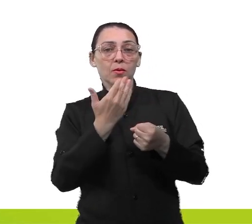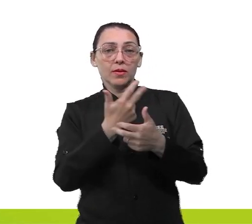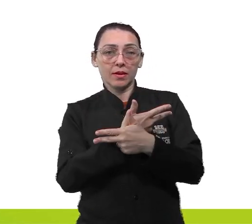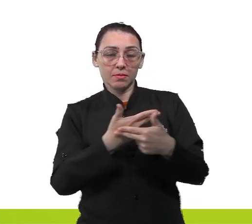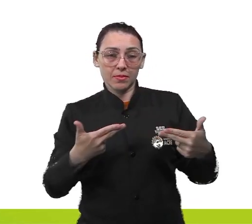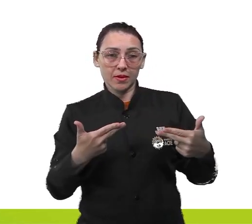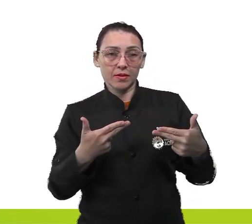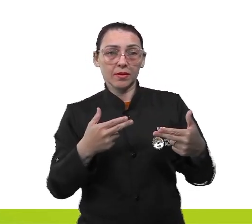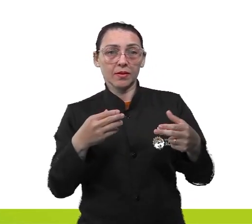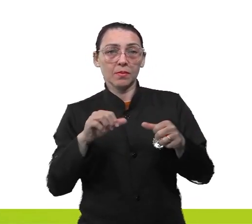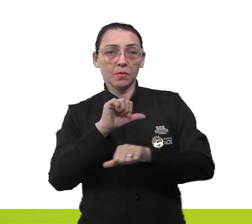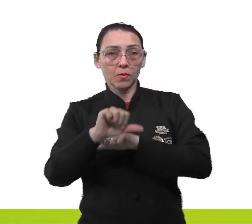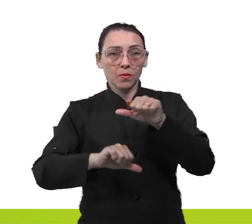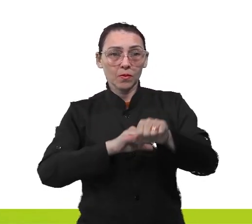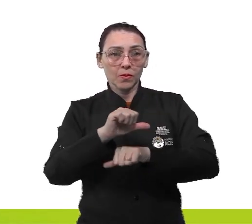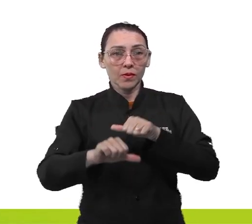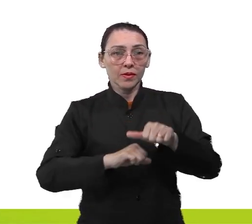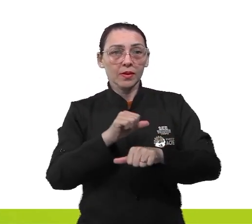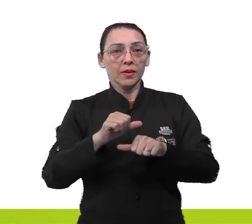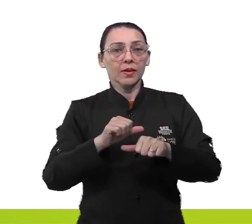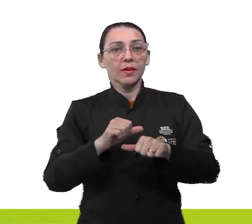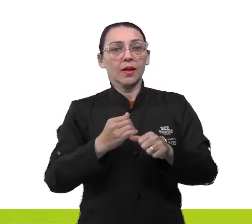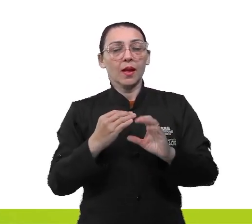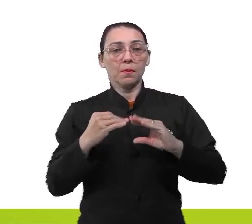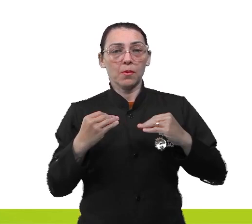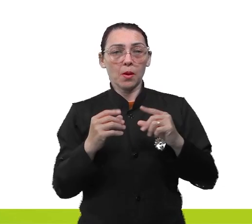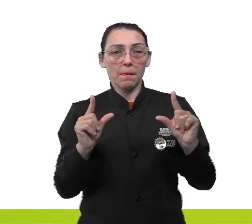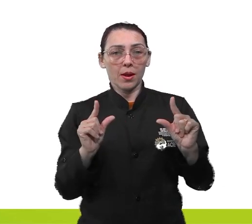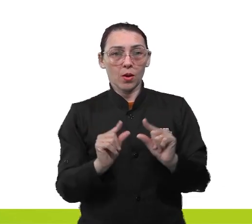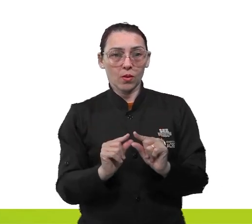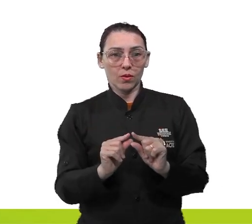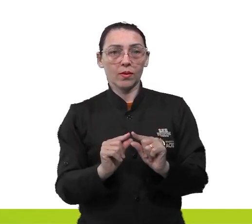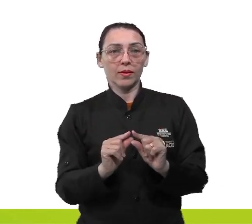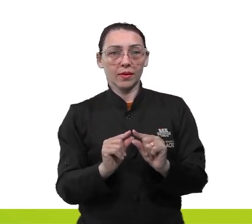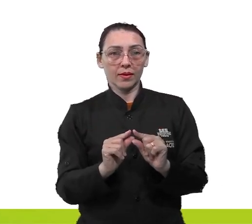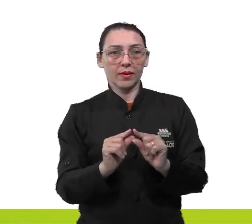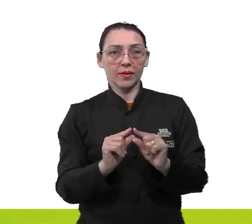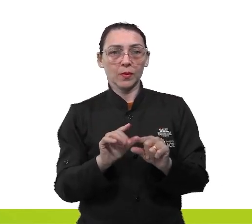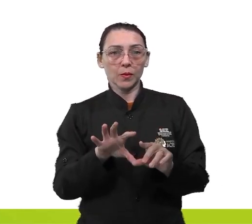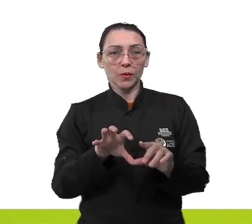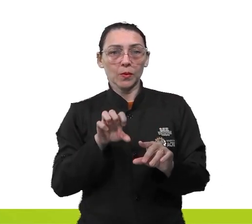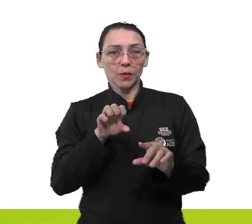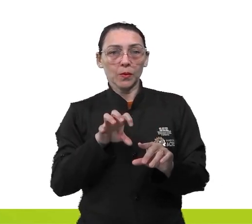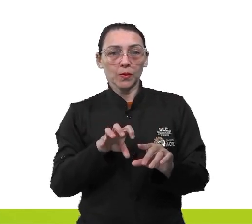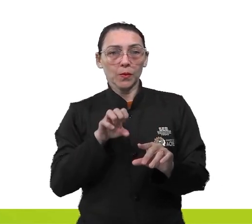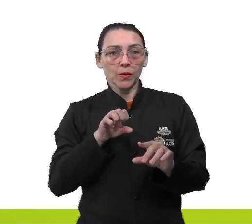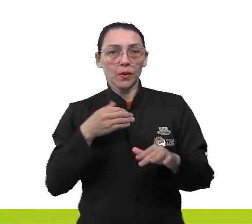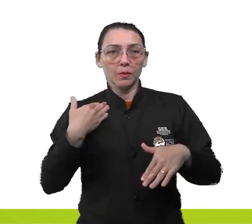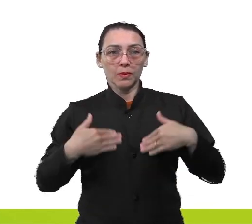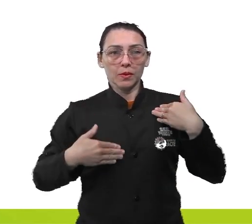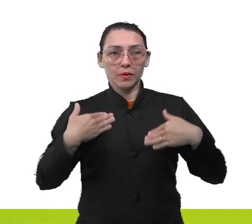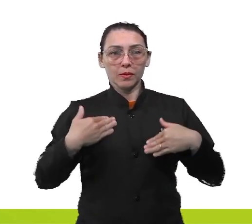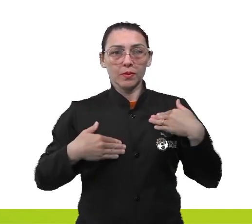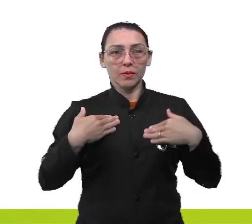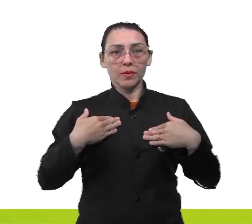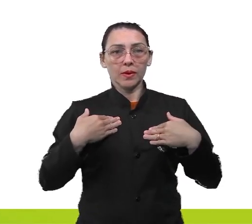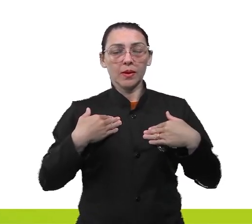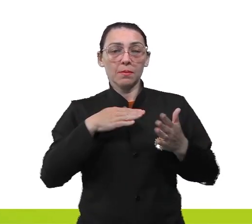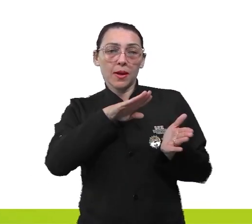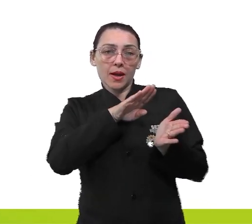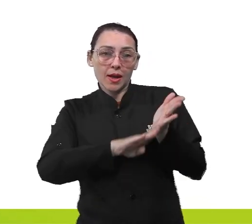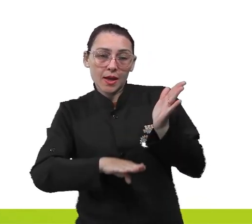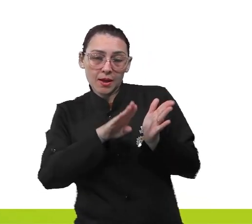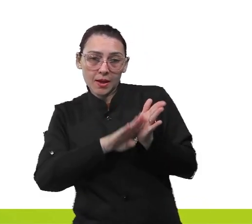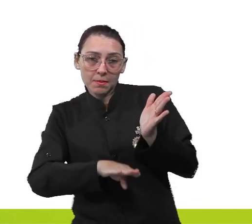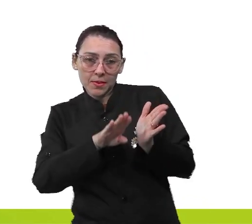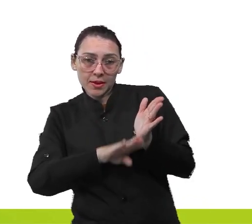alimentos, transformando-os em moléculas menores, que serão absorvidas pelo organismo